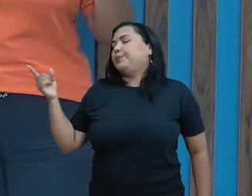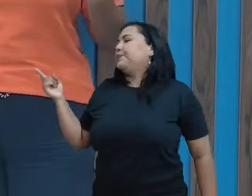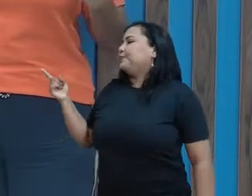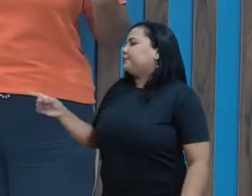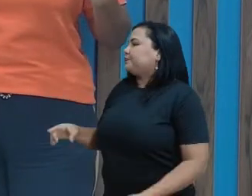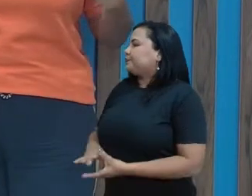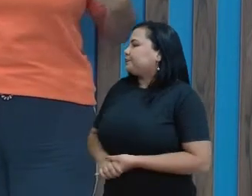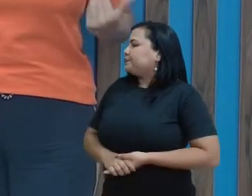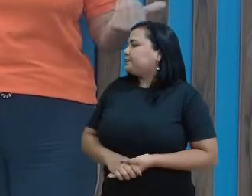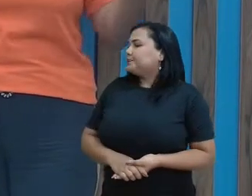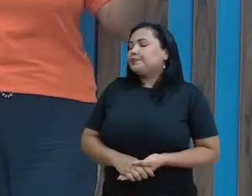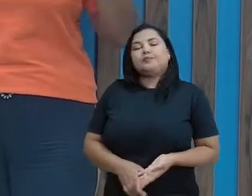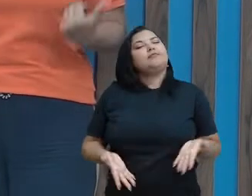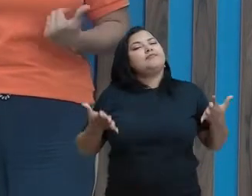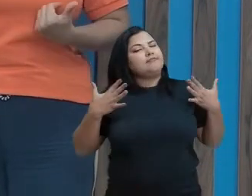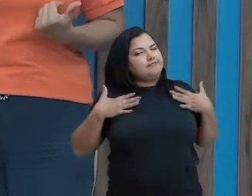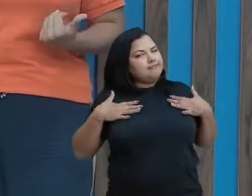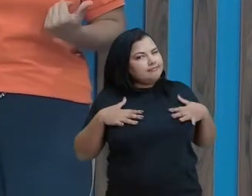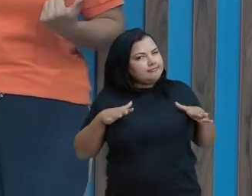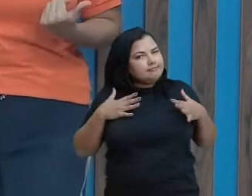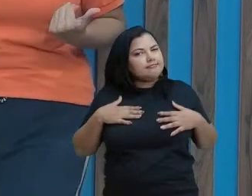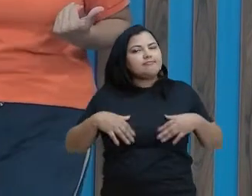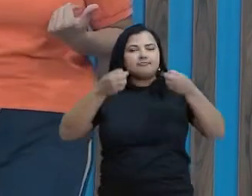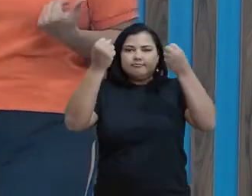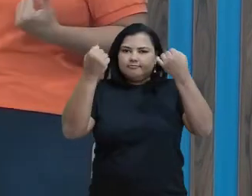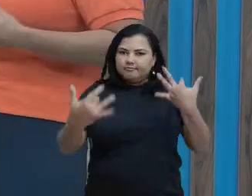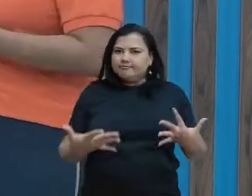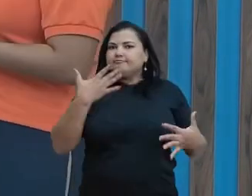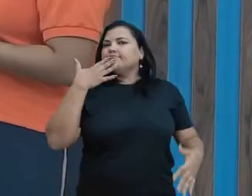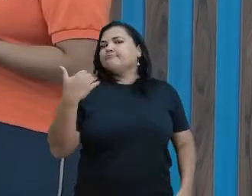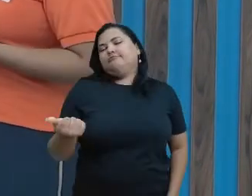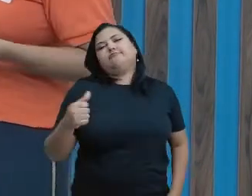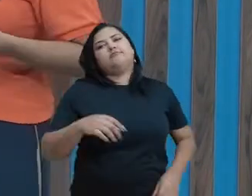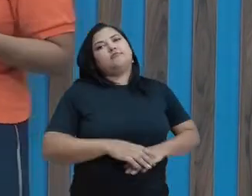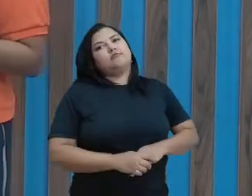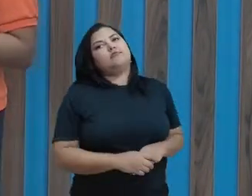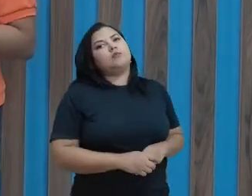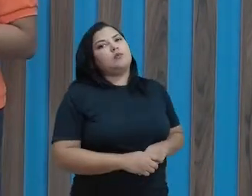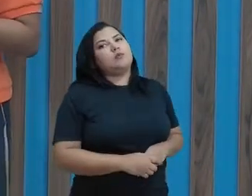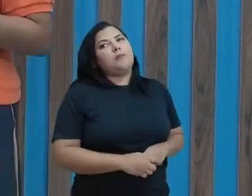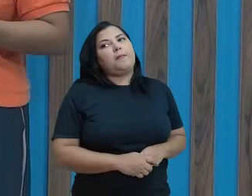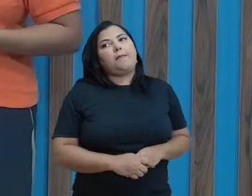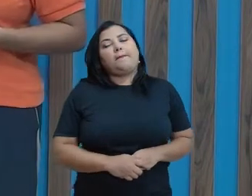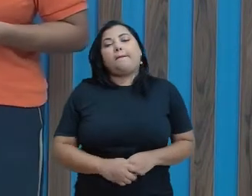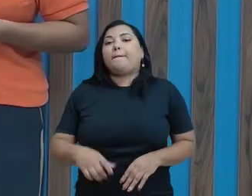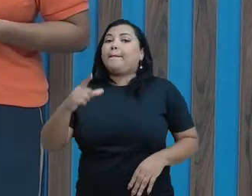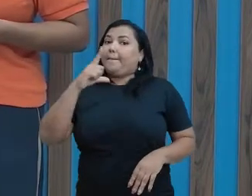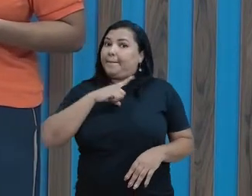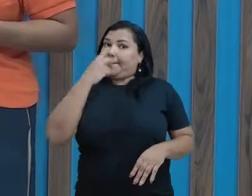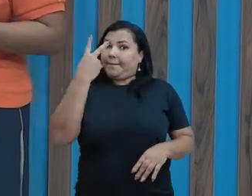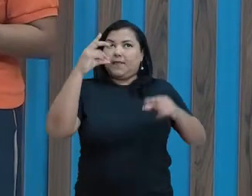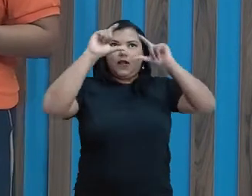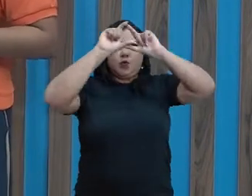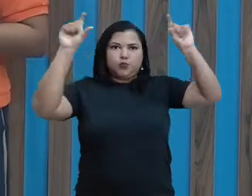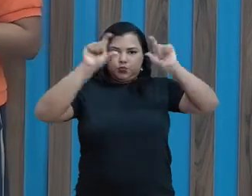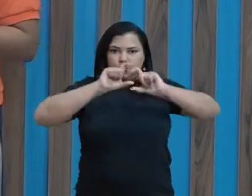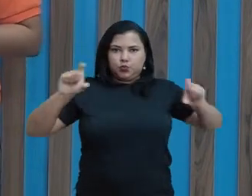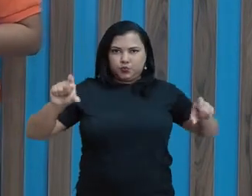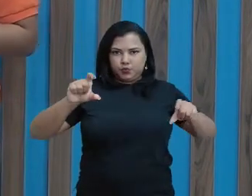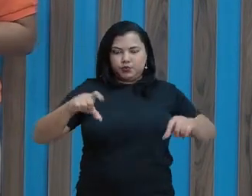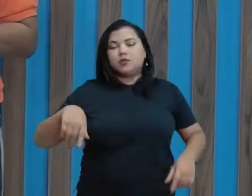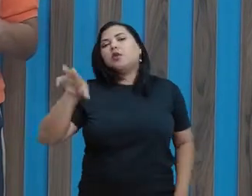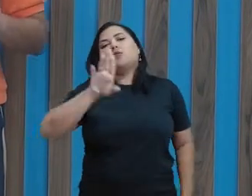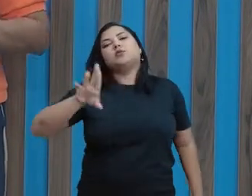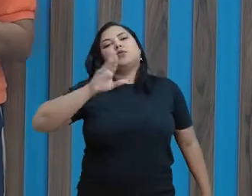Com calma agora, eu vou explicar isso de um jeito mais legal. Vê só, a gente tem aqui 2 orações. Eu usei